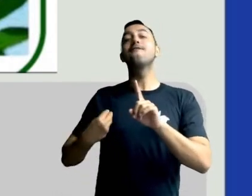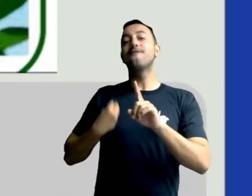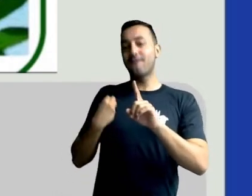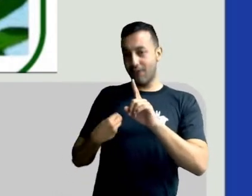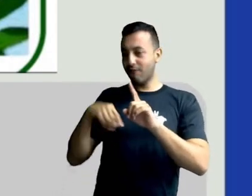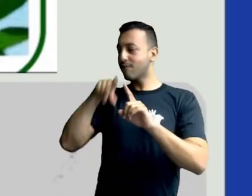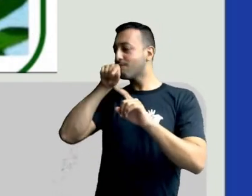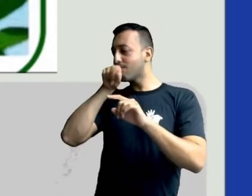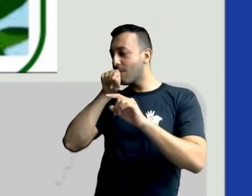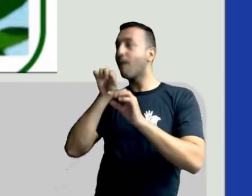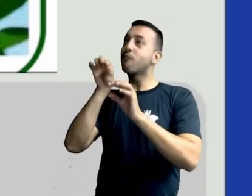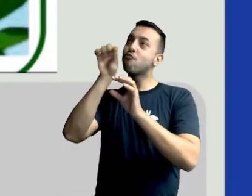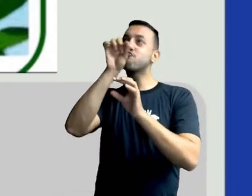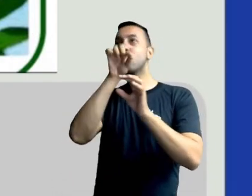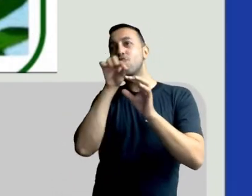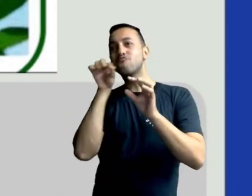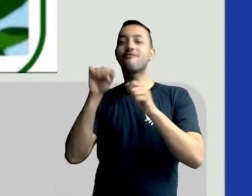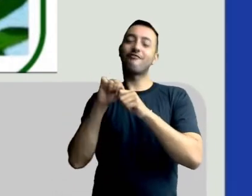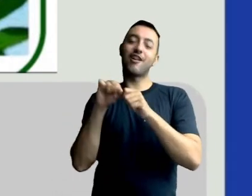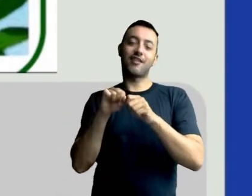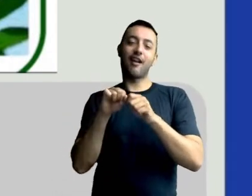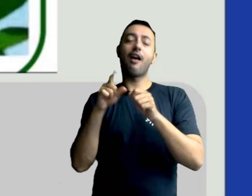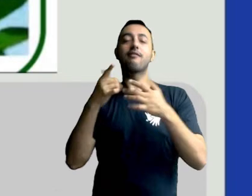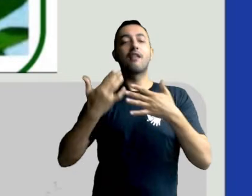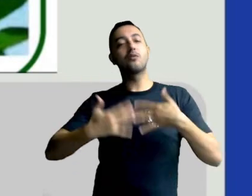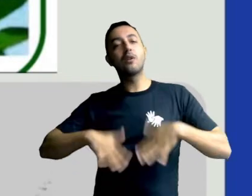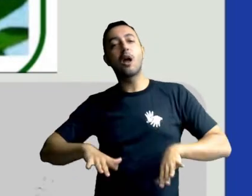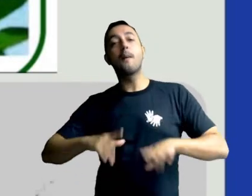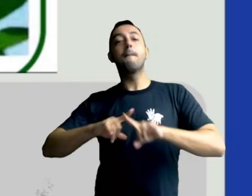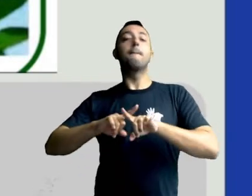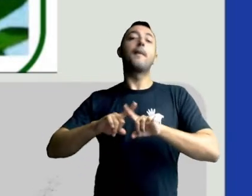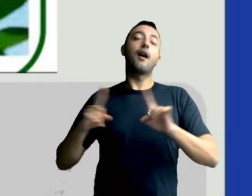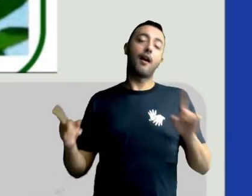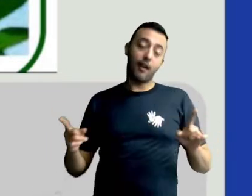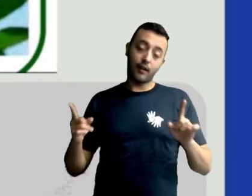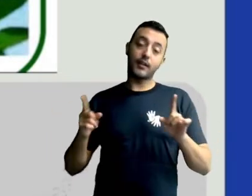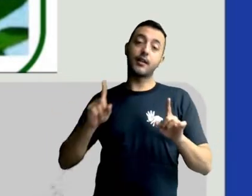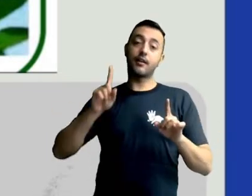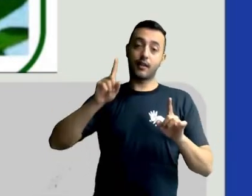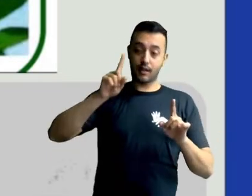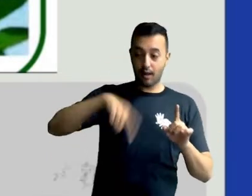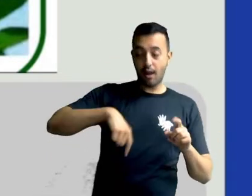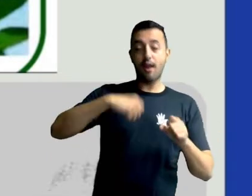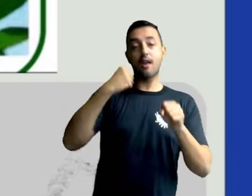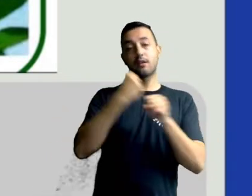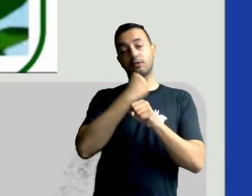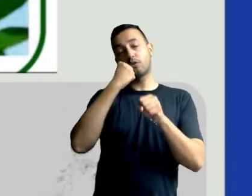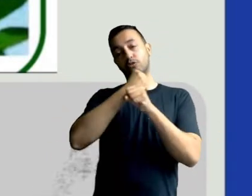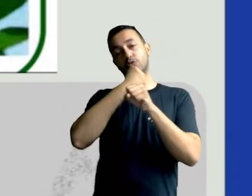ser vivo. Por isso que é um elemento natural, mas é um elemento, um componente